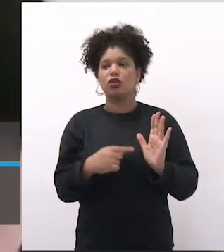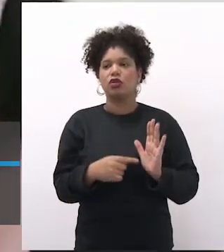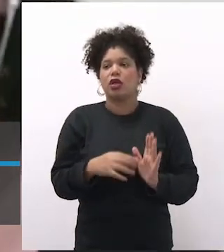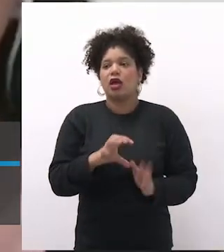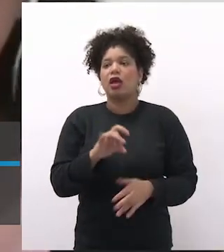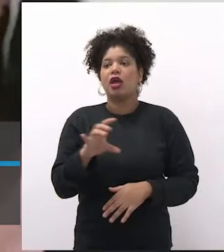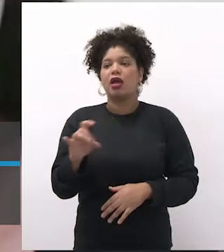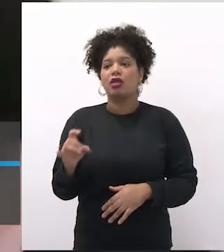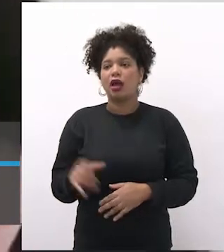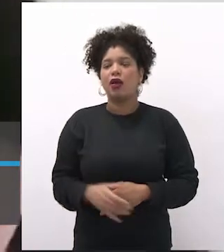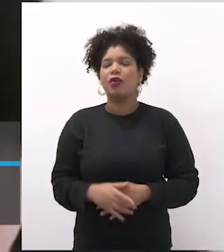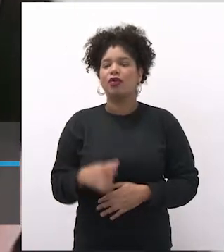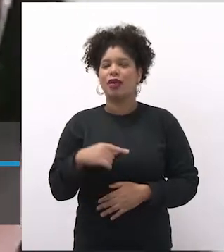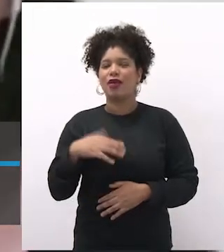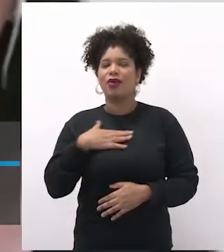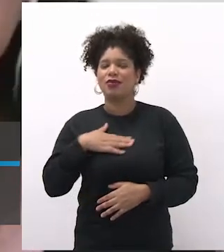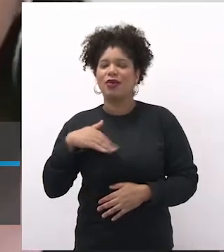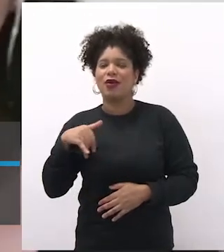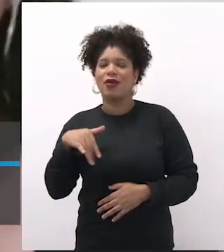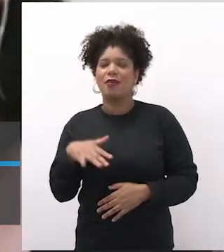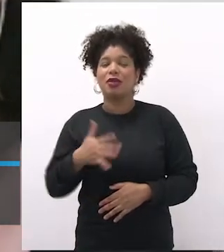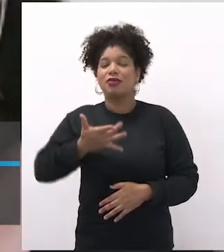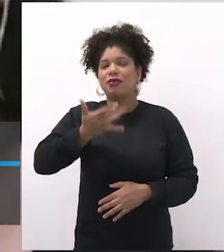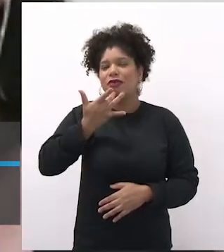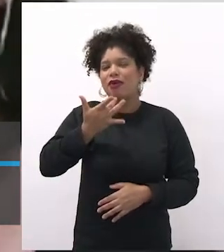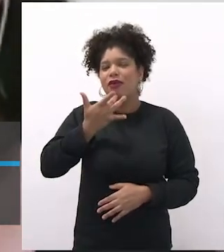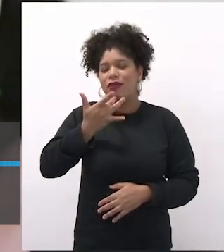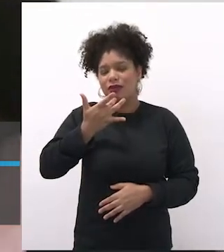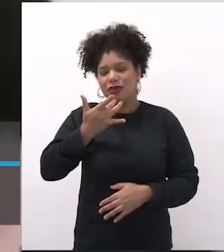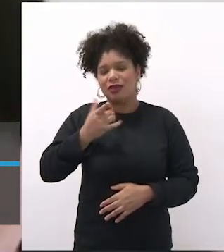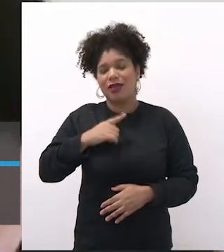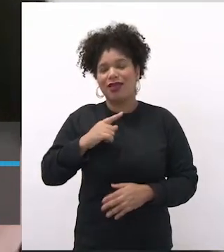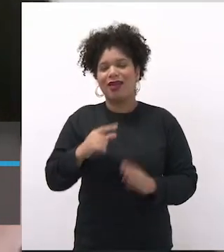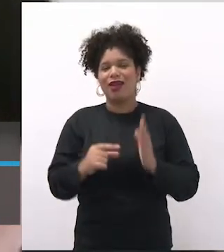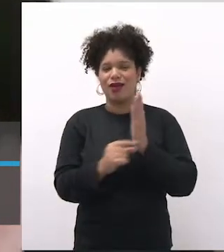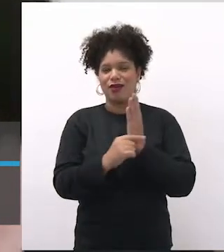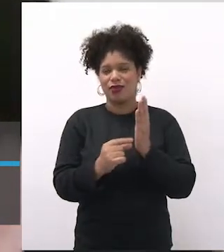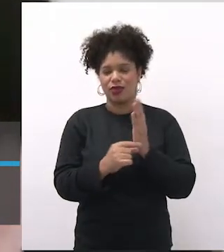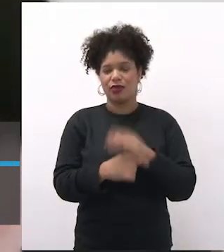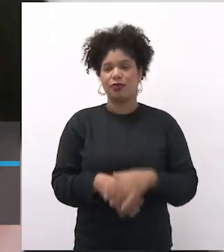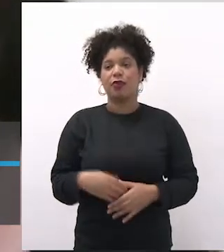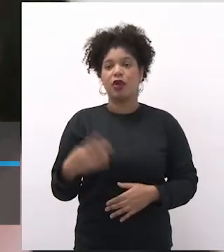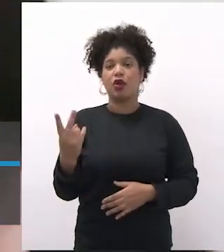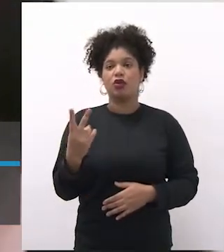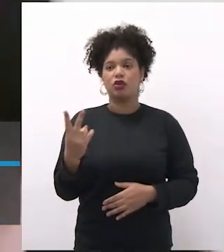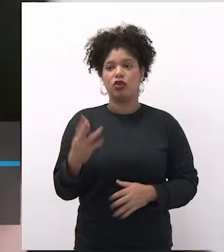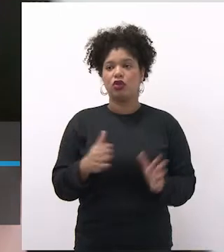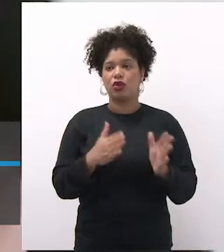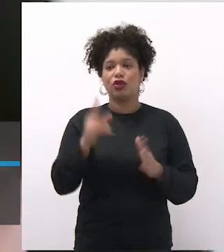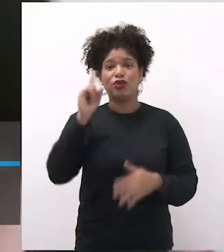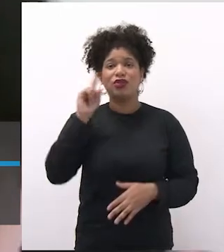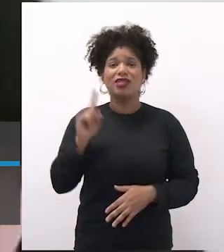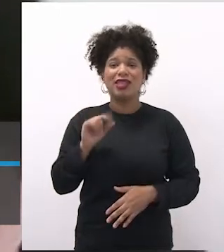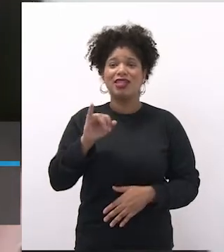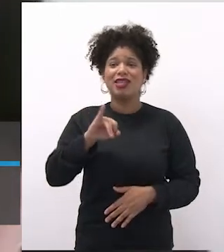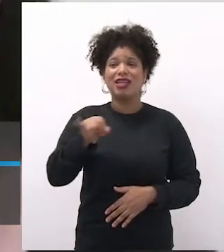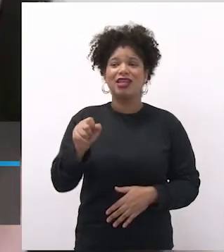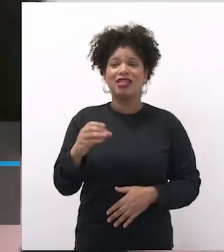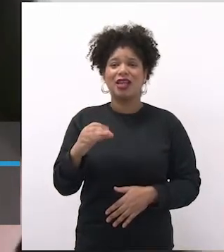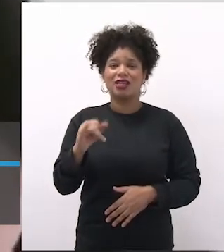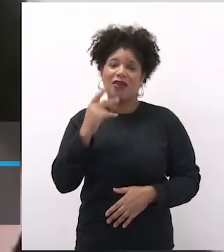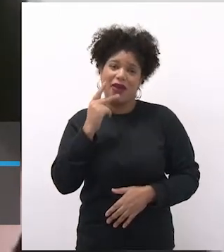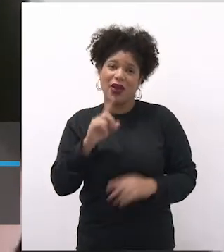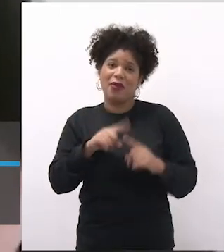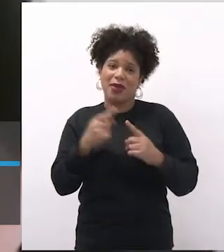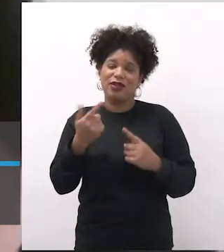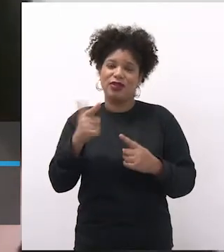sua autora do coração, tem suas autoras preferidas. Nessa segunda temporada, eu não sei se já falou, se eu estou sendo repetitiva,